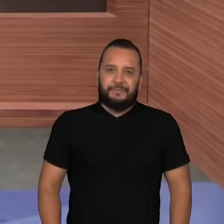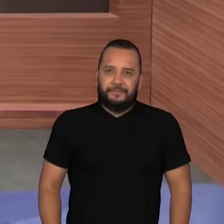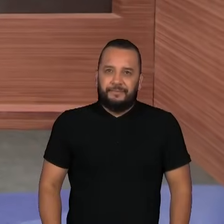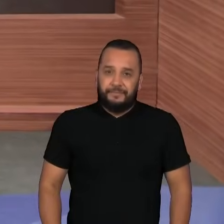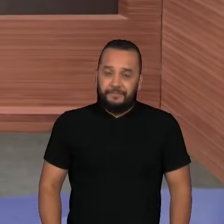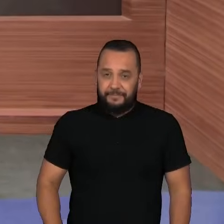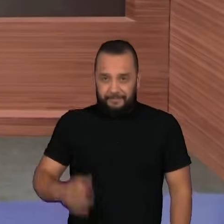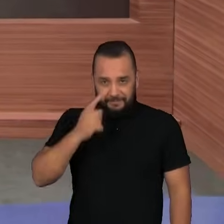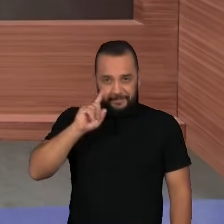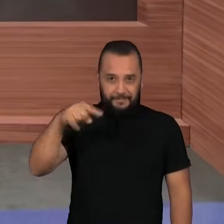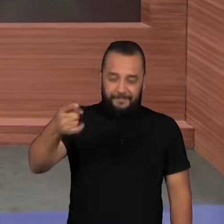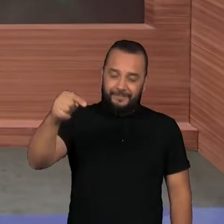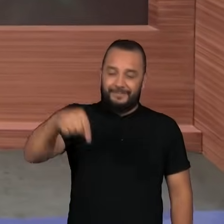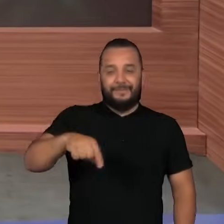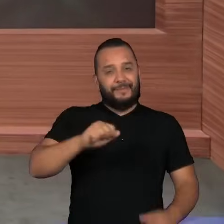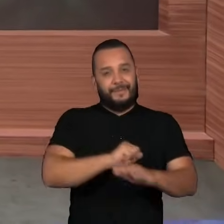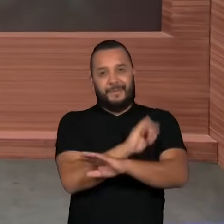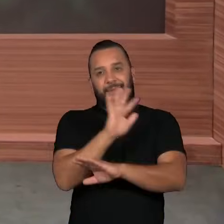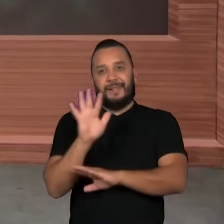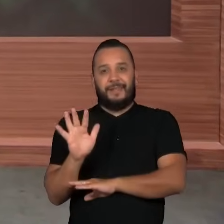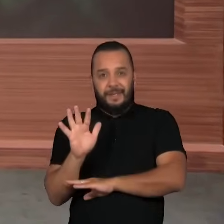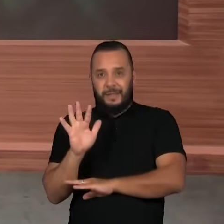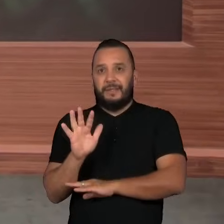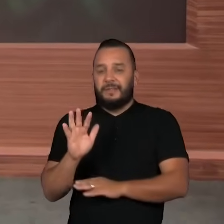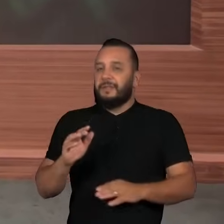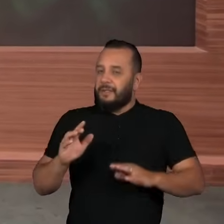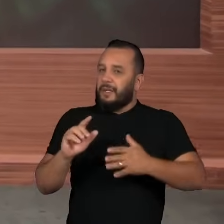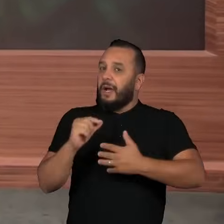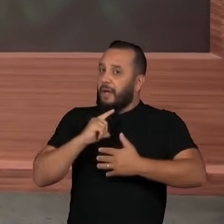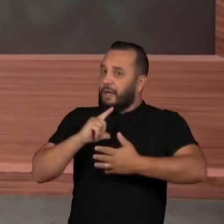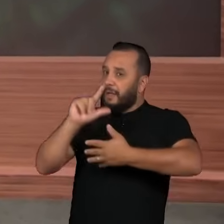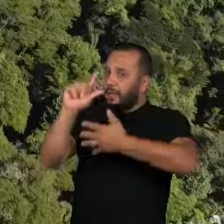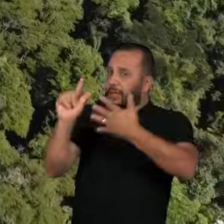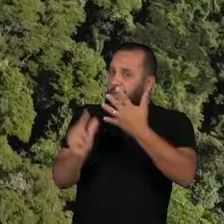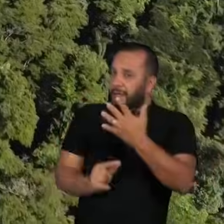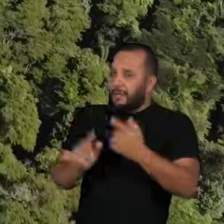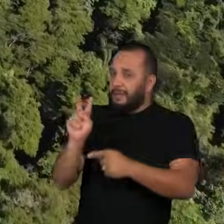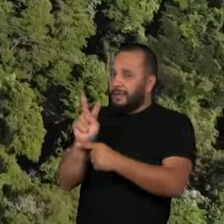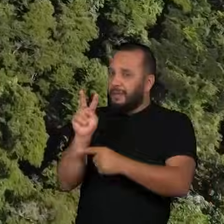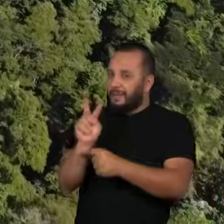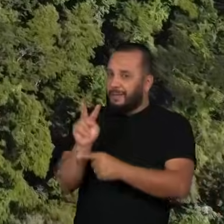Logo mais, aqui no Repórter Eco, a Mata Atlântica preservada.